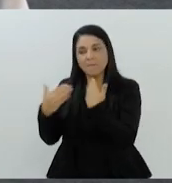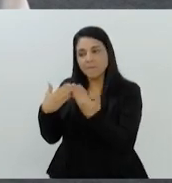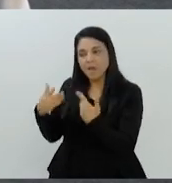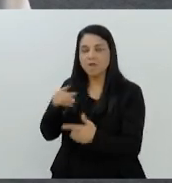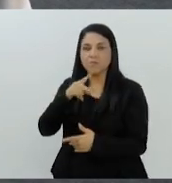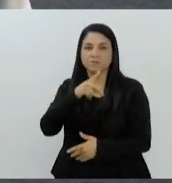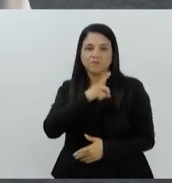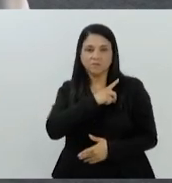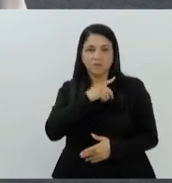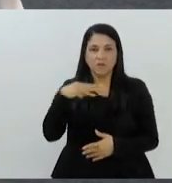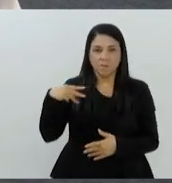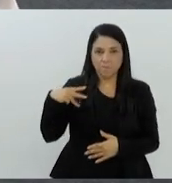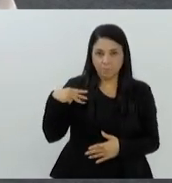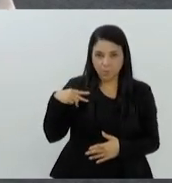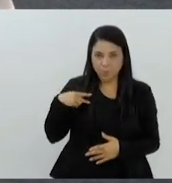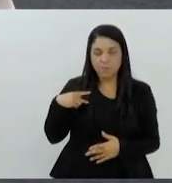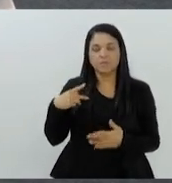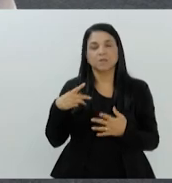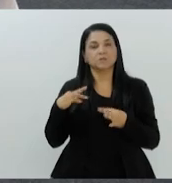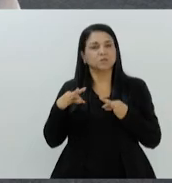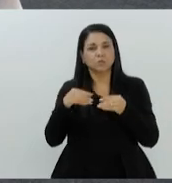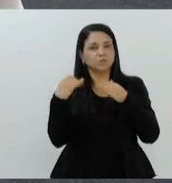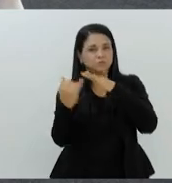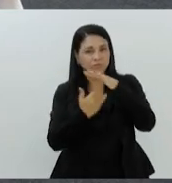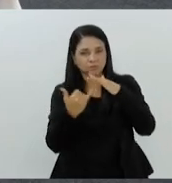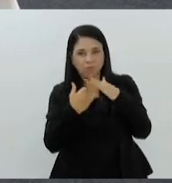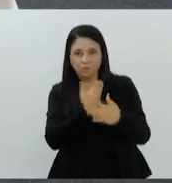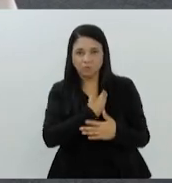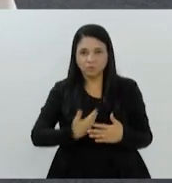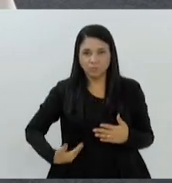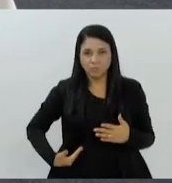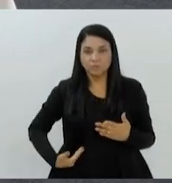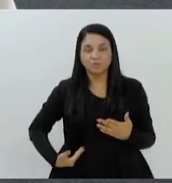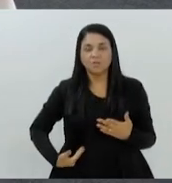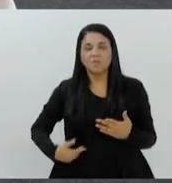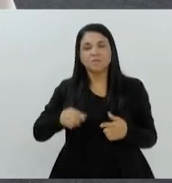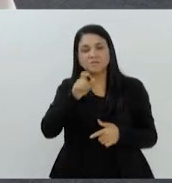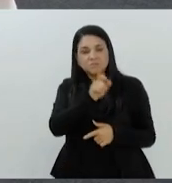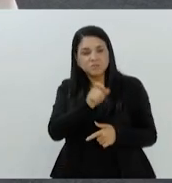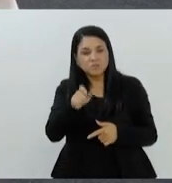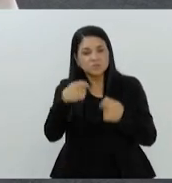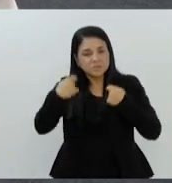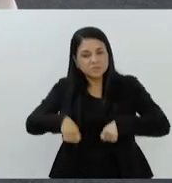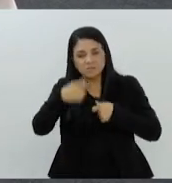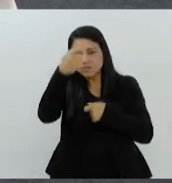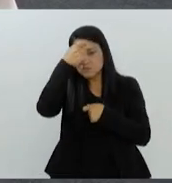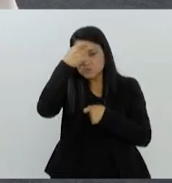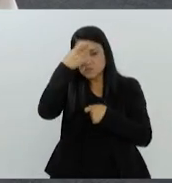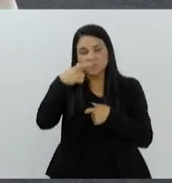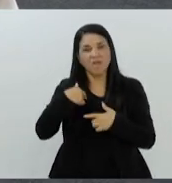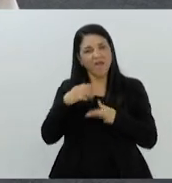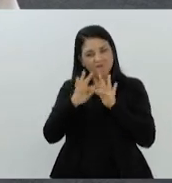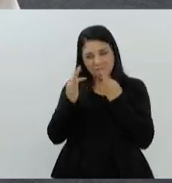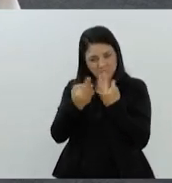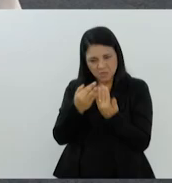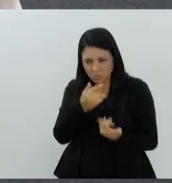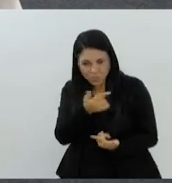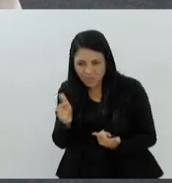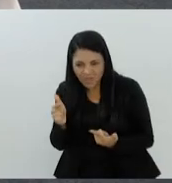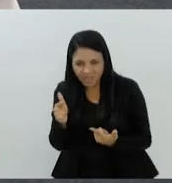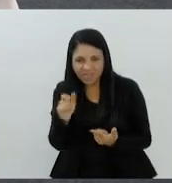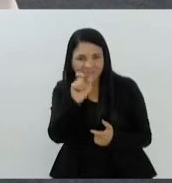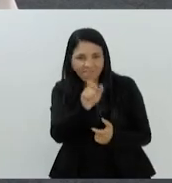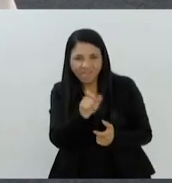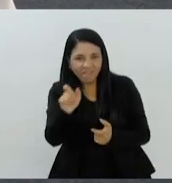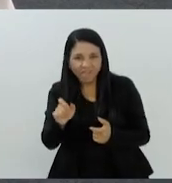ficha, que muitas pessoas acham, bom, não tem ninguém da minha família que é, e acham que não é um problema. Quando uma sociedade que